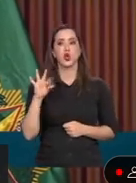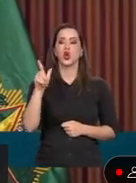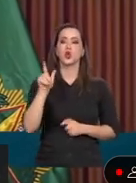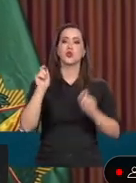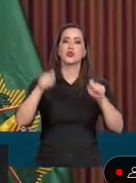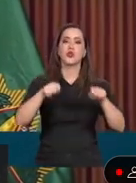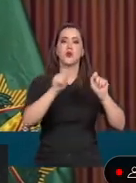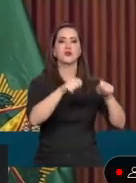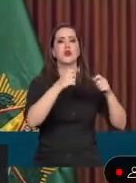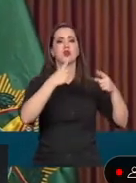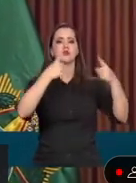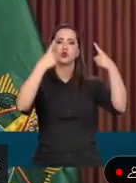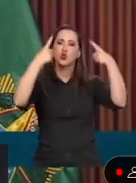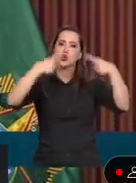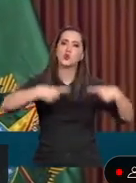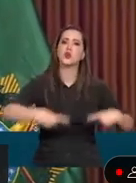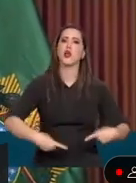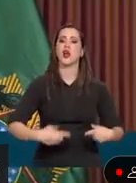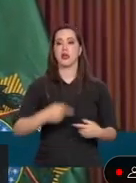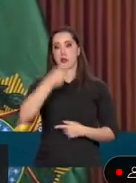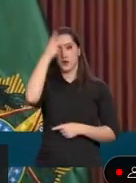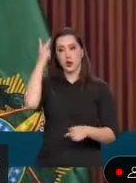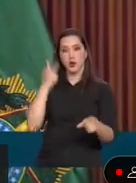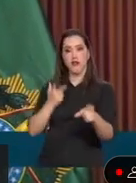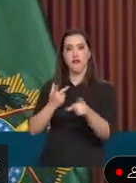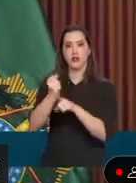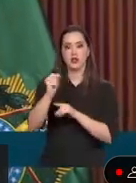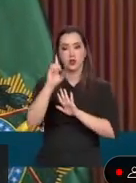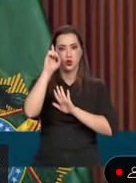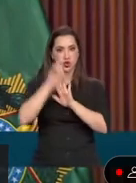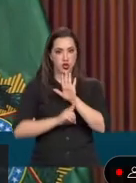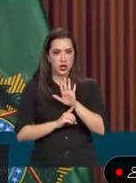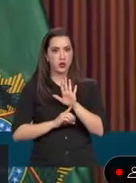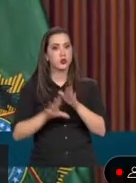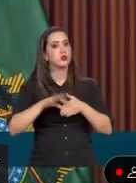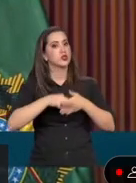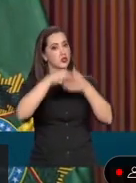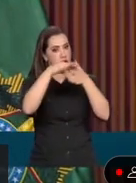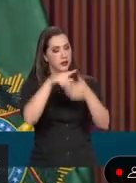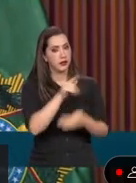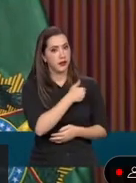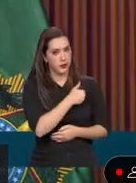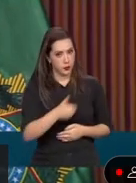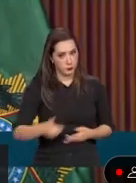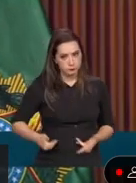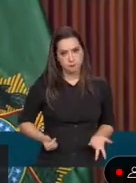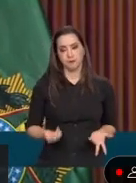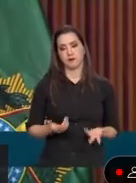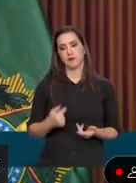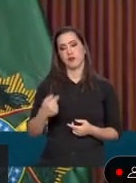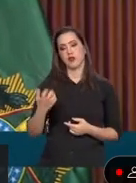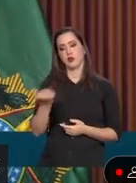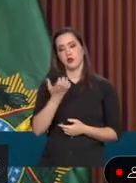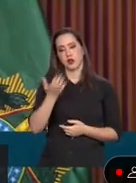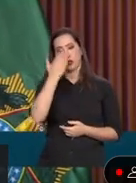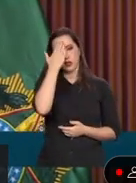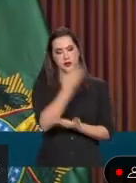tenham chance de disputar e quem ganhar tem o direito de governar. Por isso, eu quero agradecer a